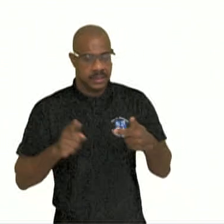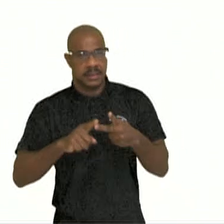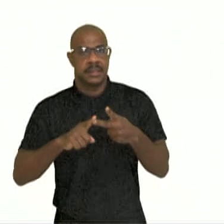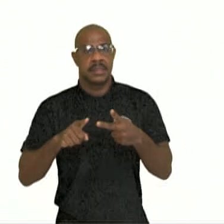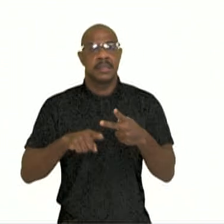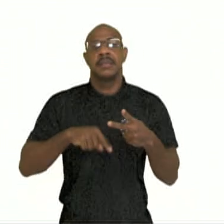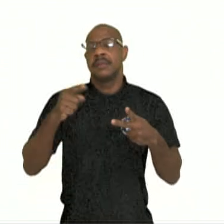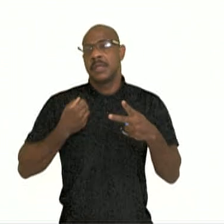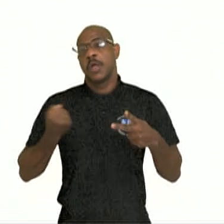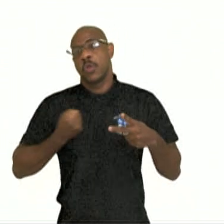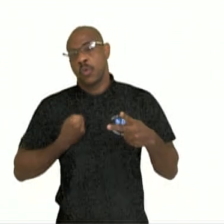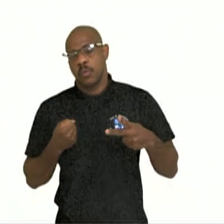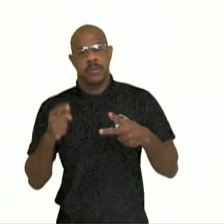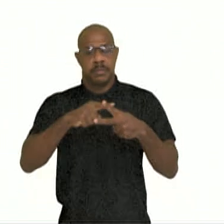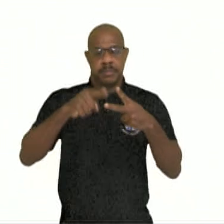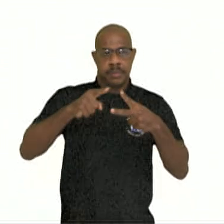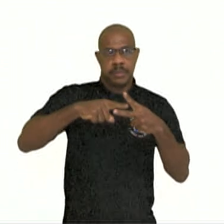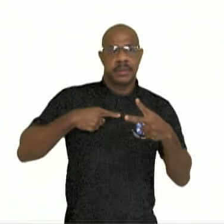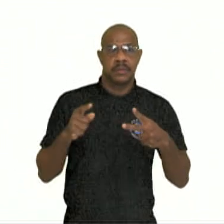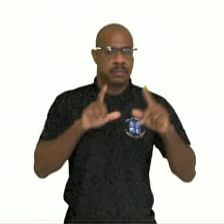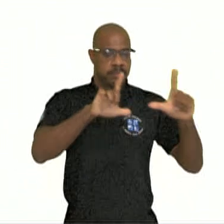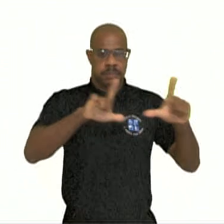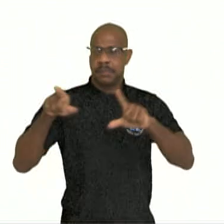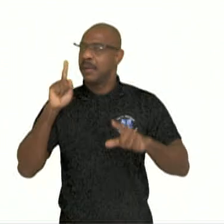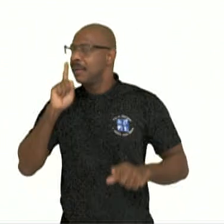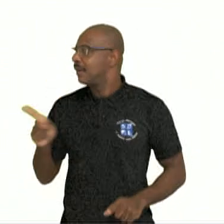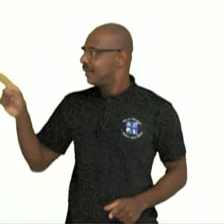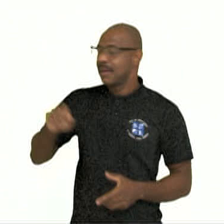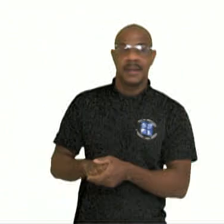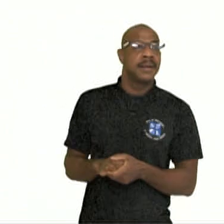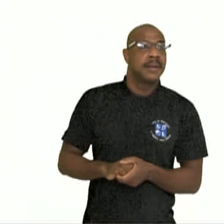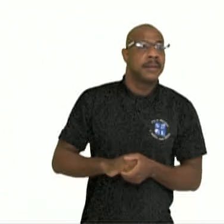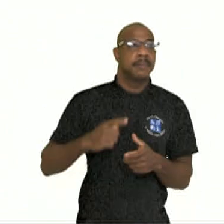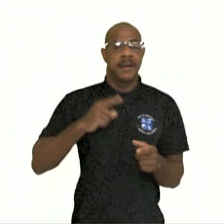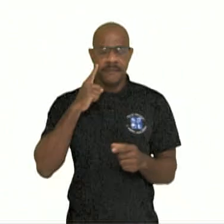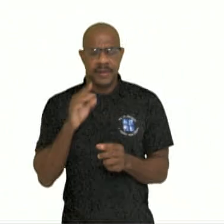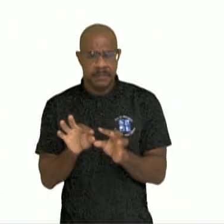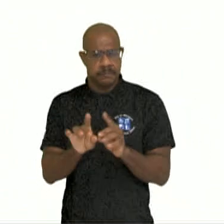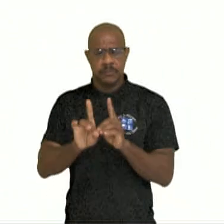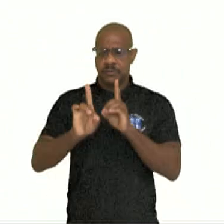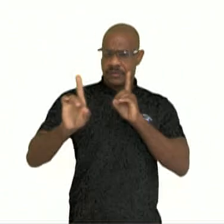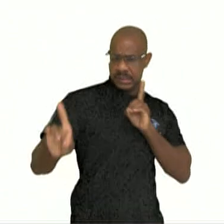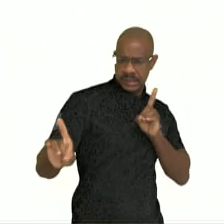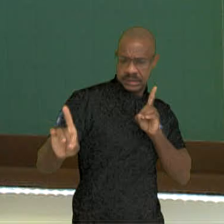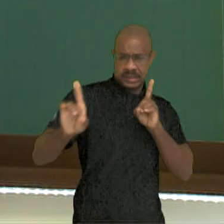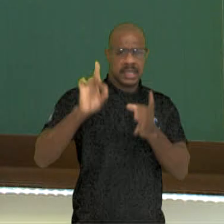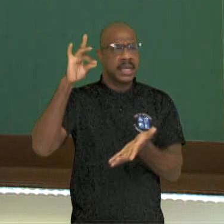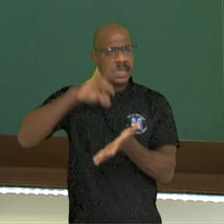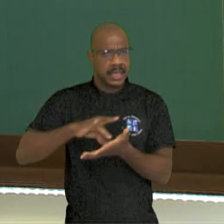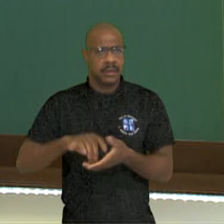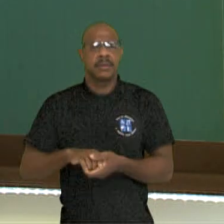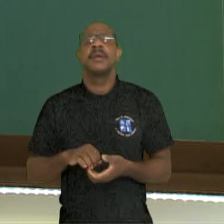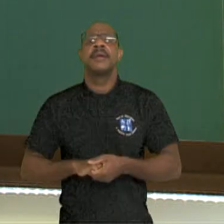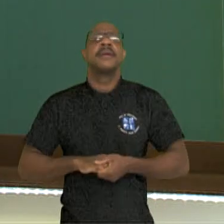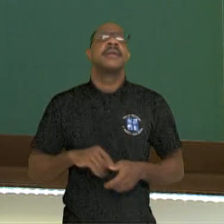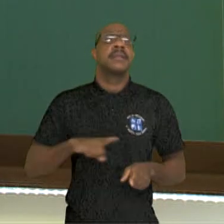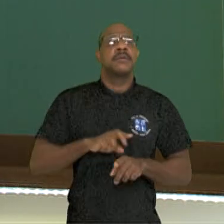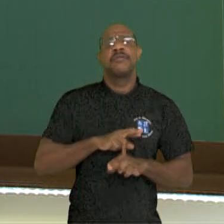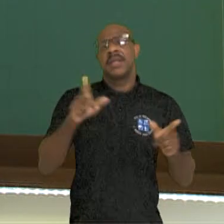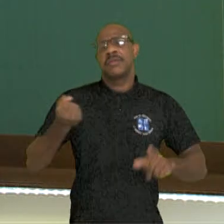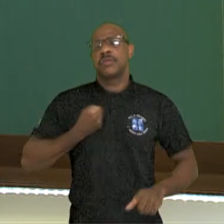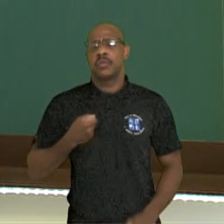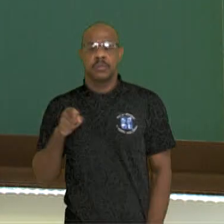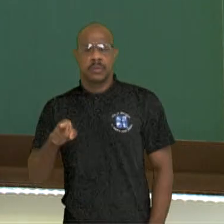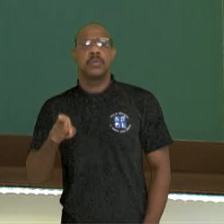representação gráfica para relacionar a distância real com aquela que existe no mapa, diferente da escala numérica, que é